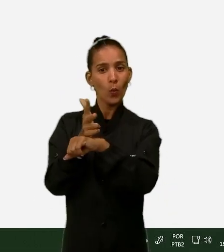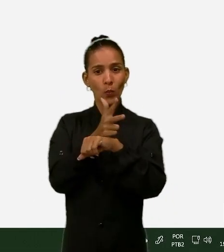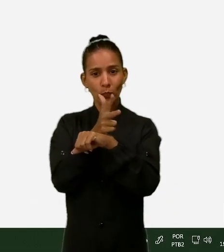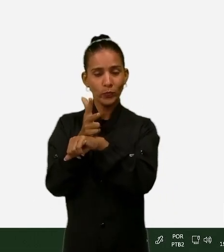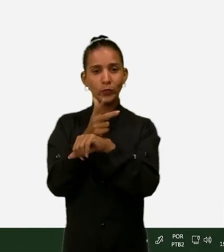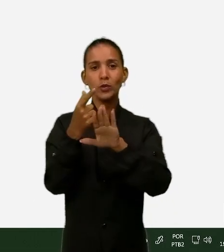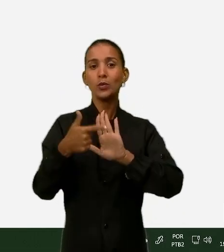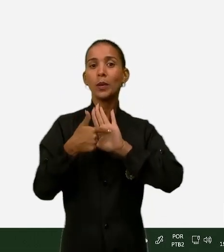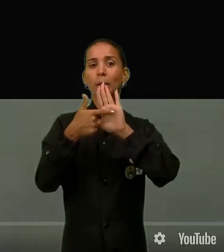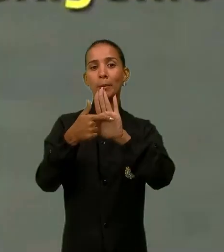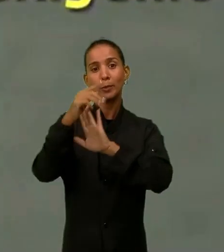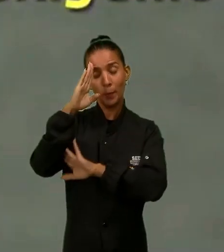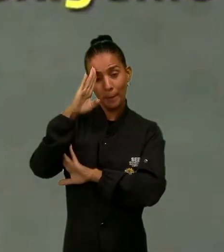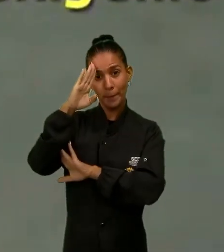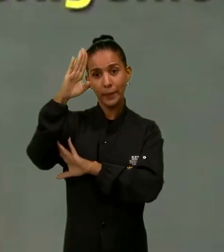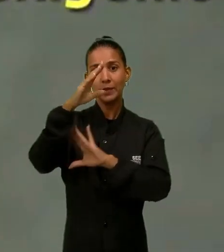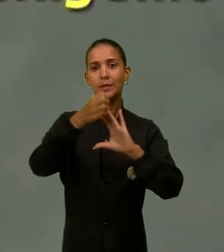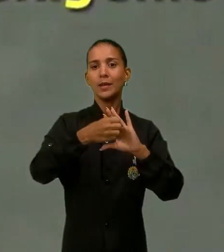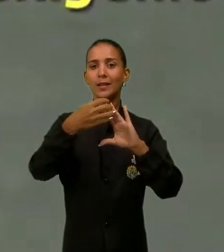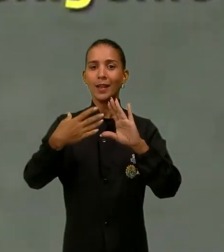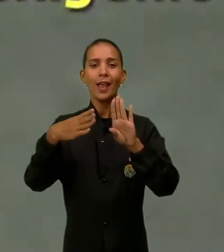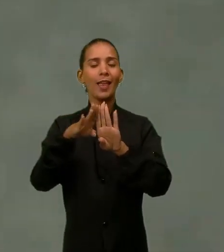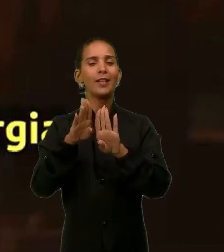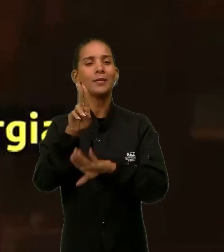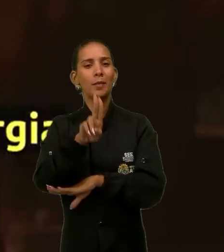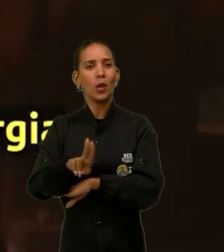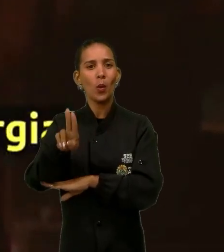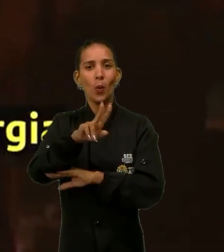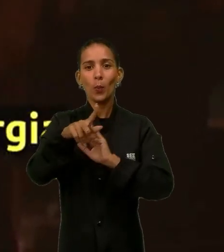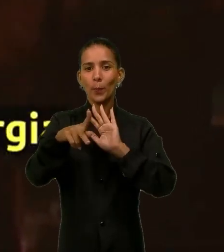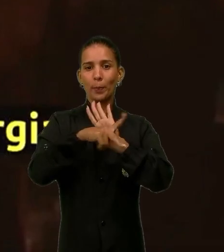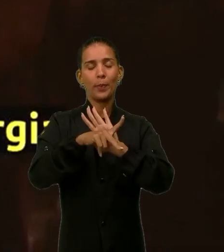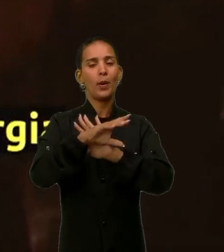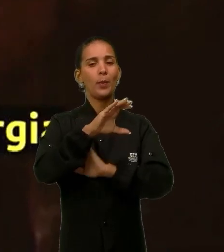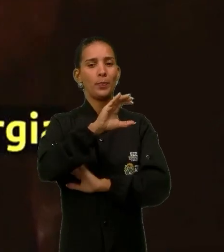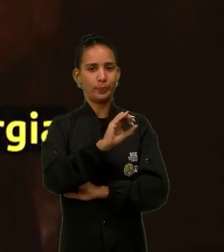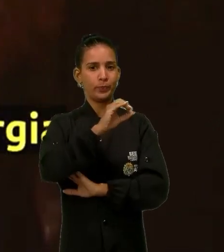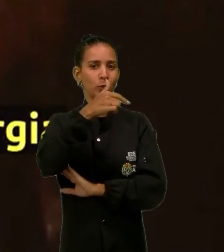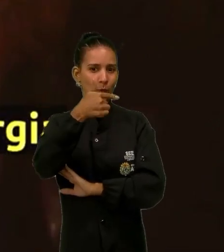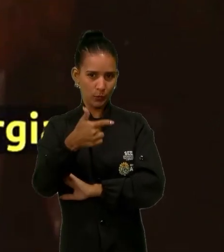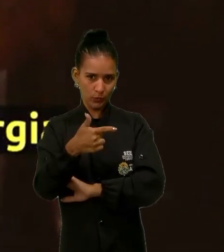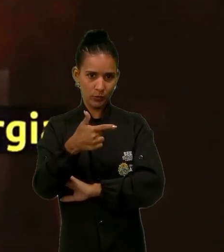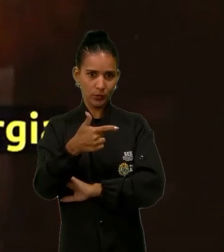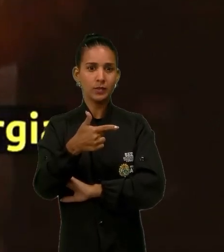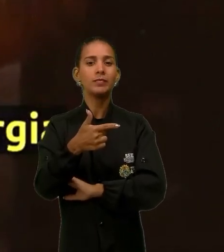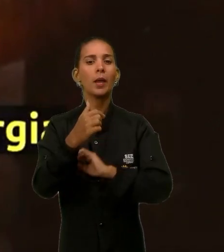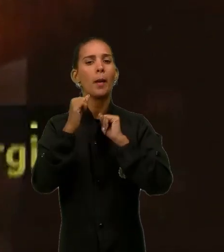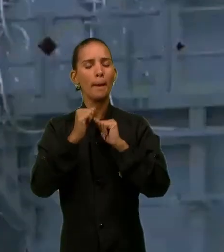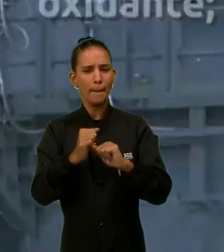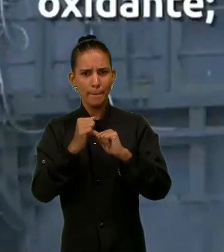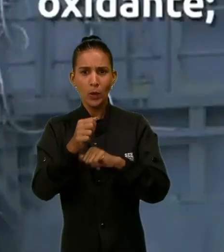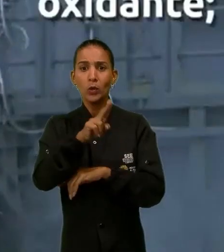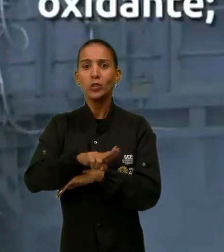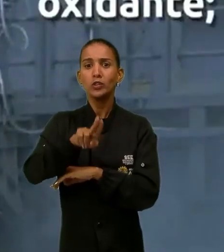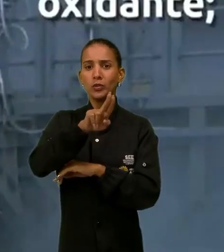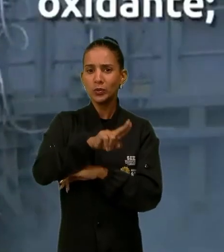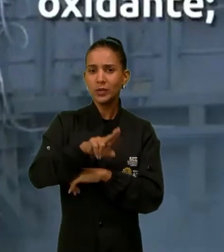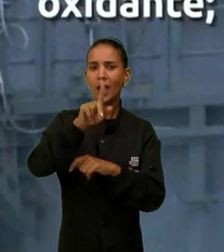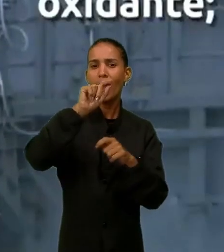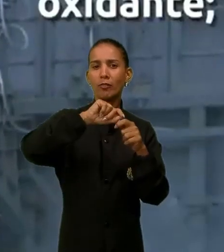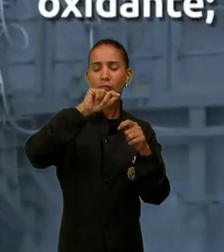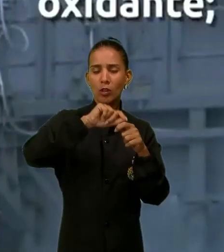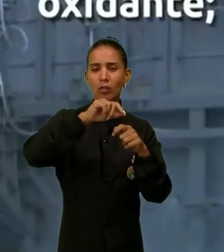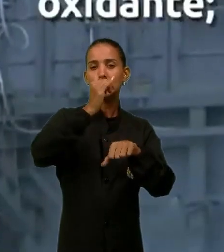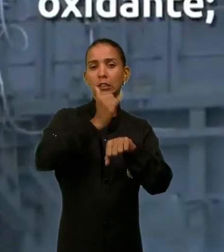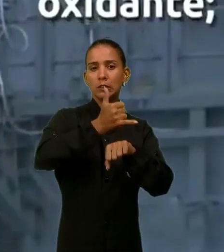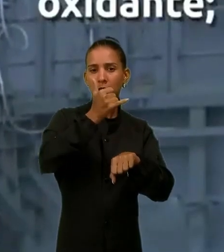principais usos do oxigênio. Então ele é usado ali na siderurgia para a produção de aço, ele é utilizado